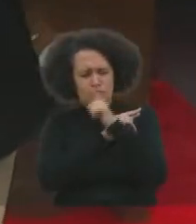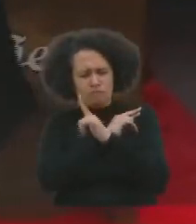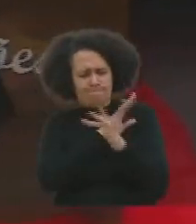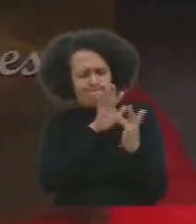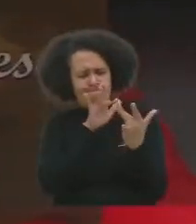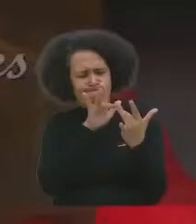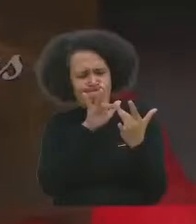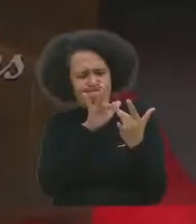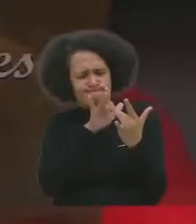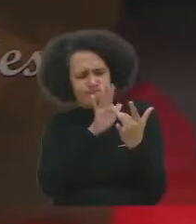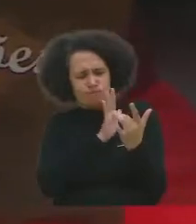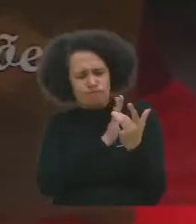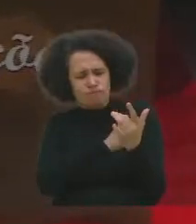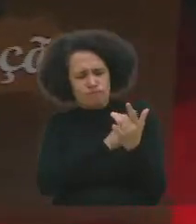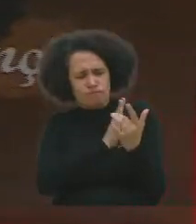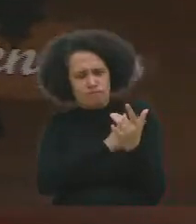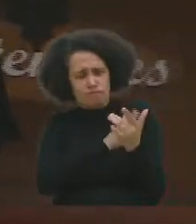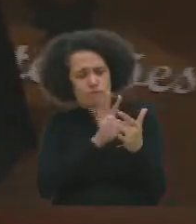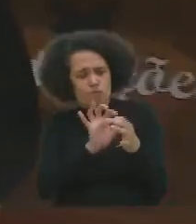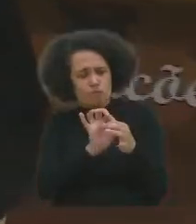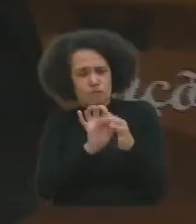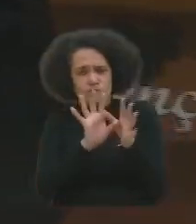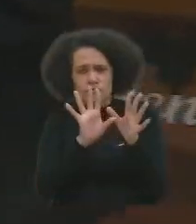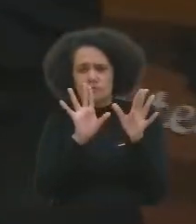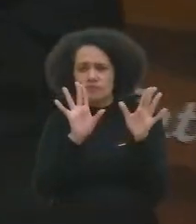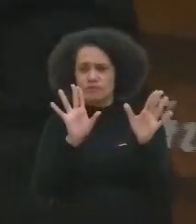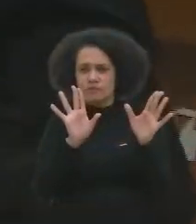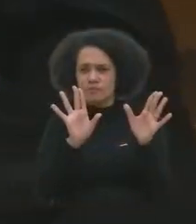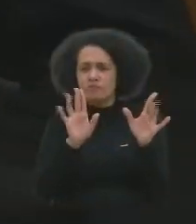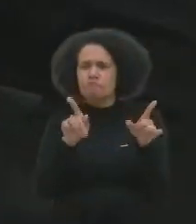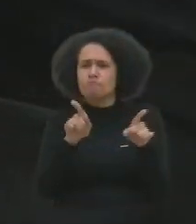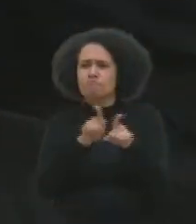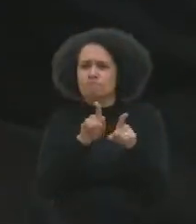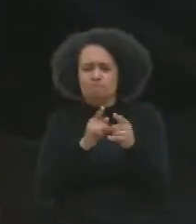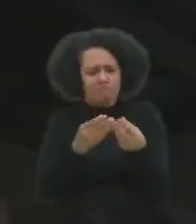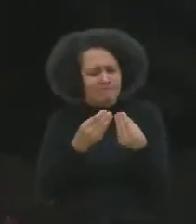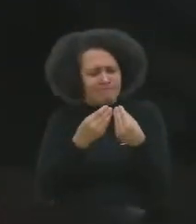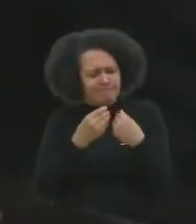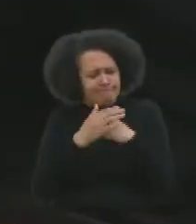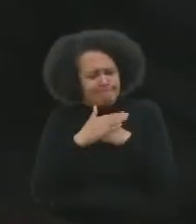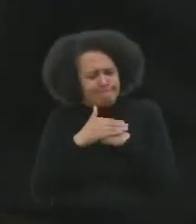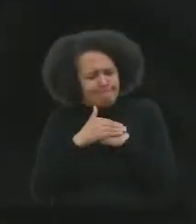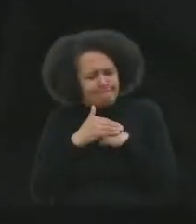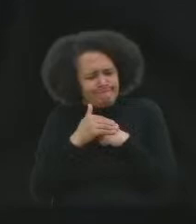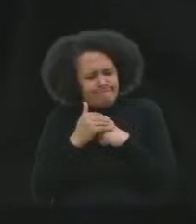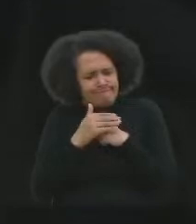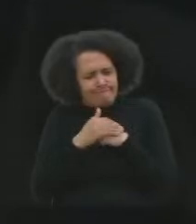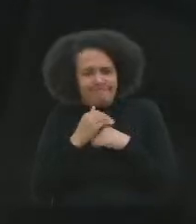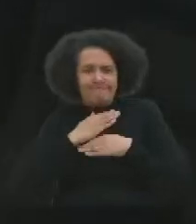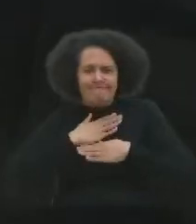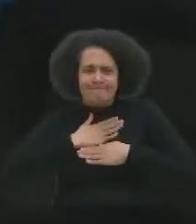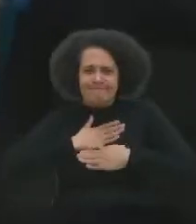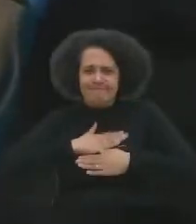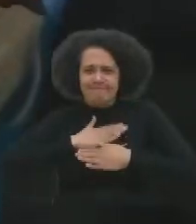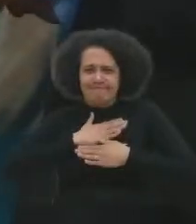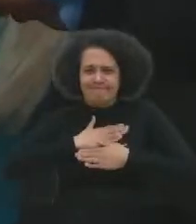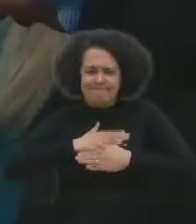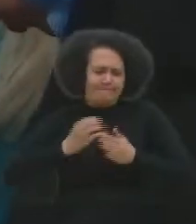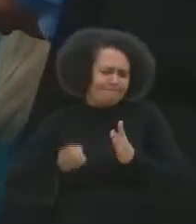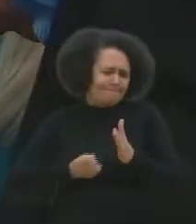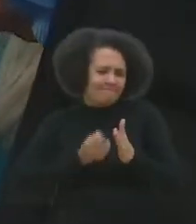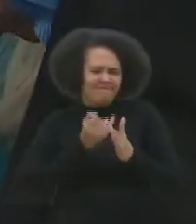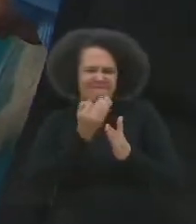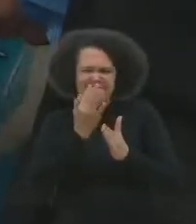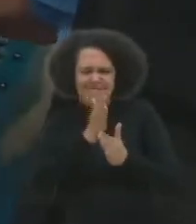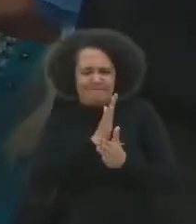corações, que possam nos libertar, que possam nos acalentar, que possam acalmar tantos corações que nesse